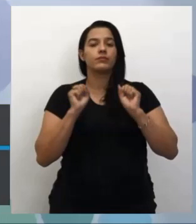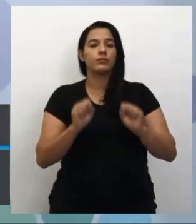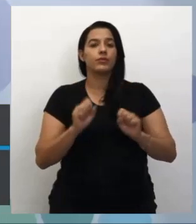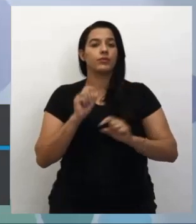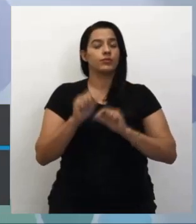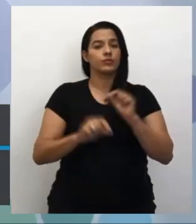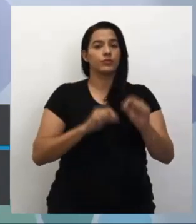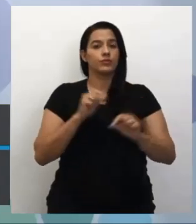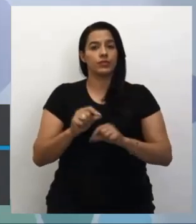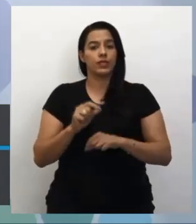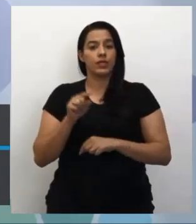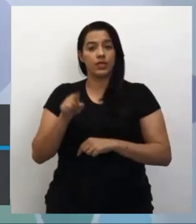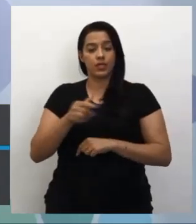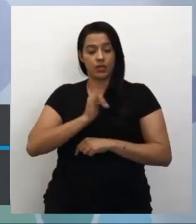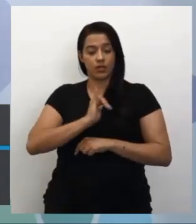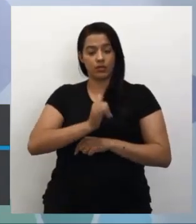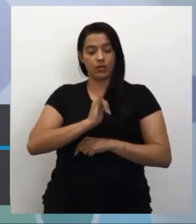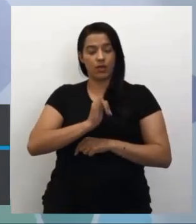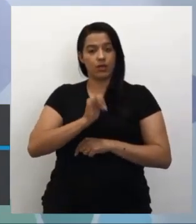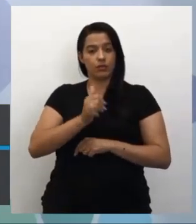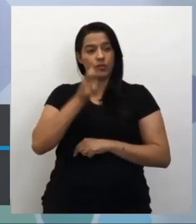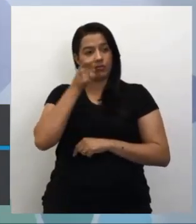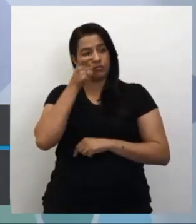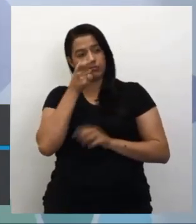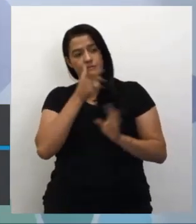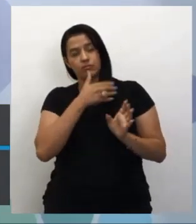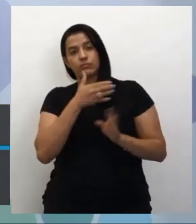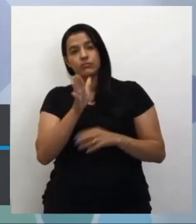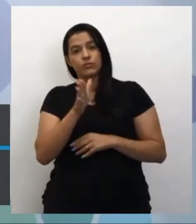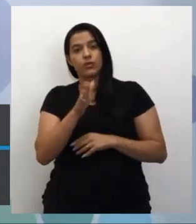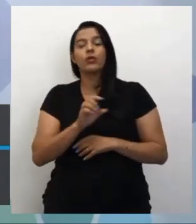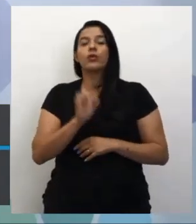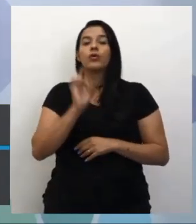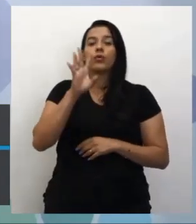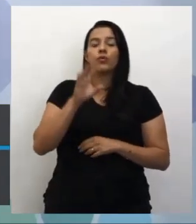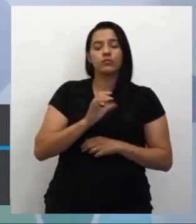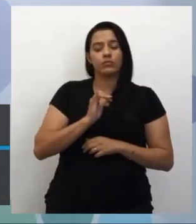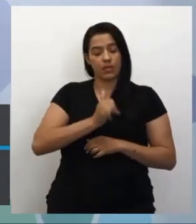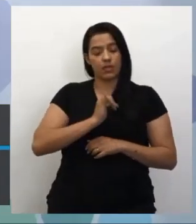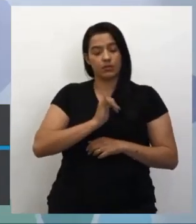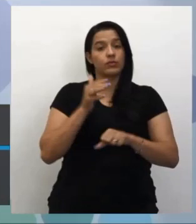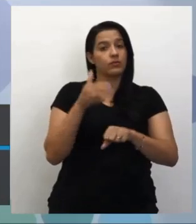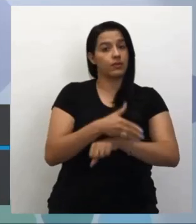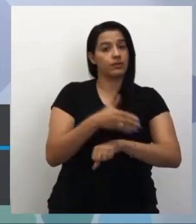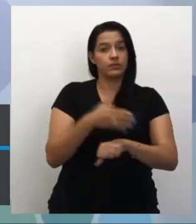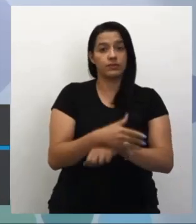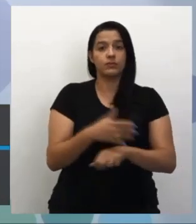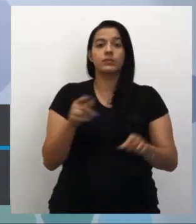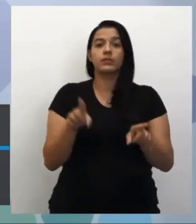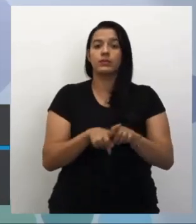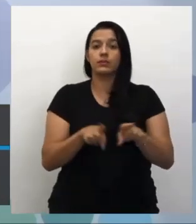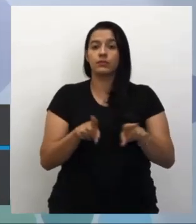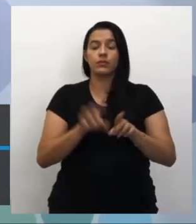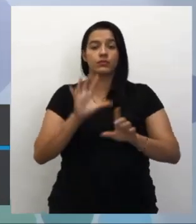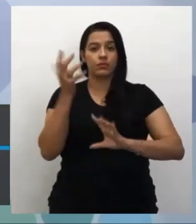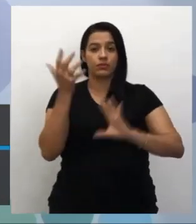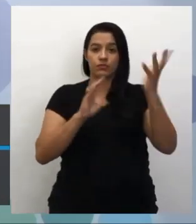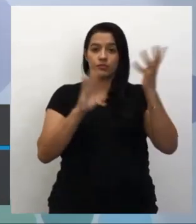ser um narrador observador, pode ser um narrador que participa dos eventos, ele pode ser um narrador